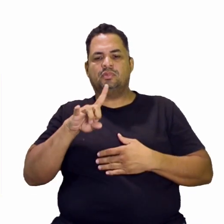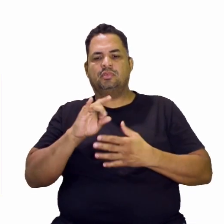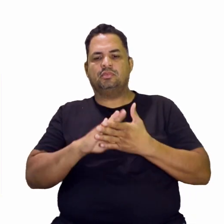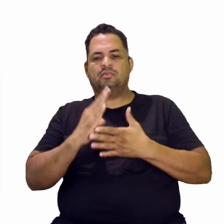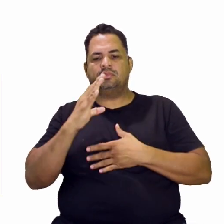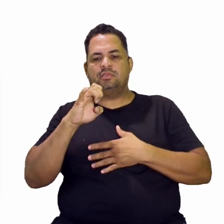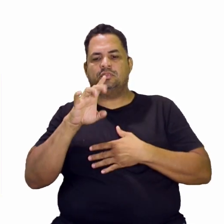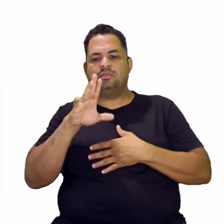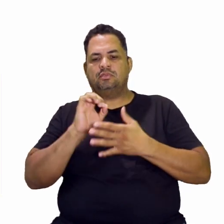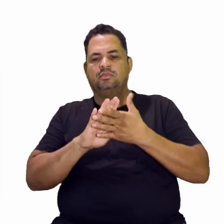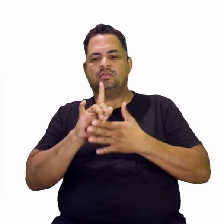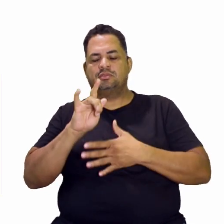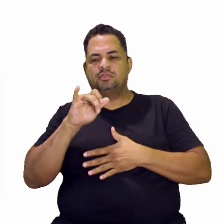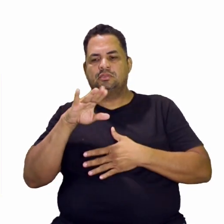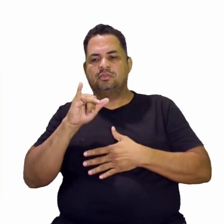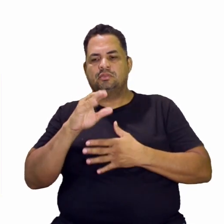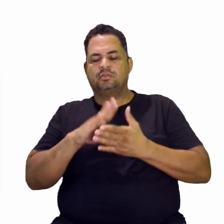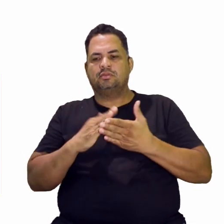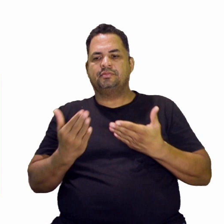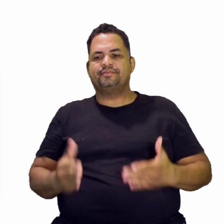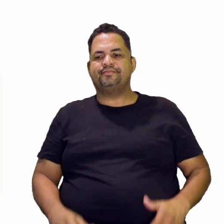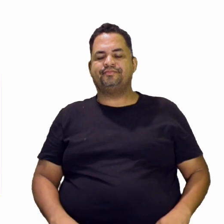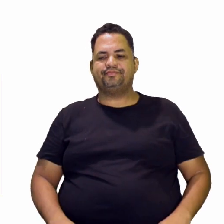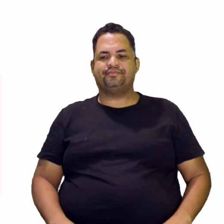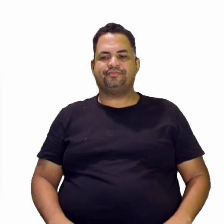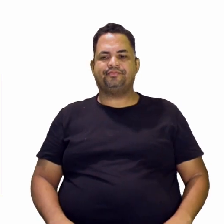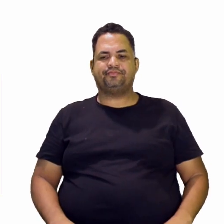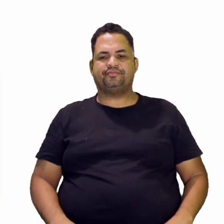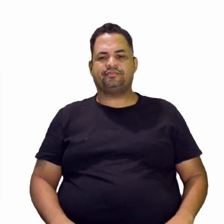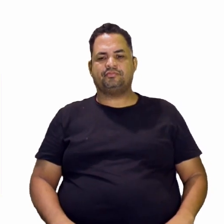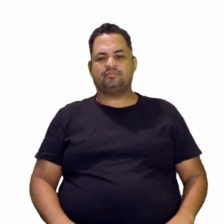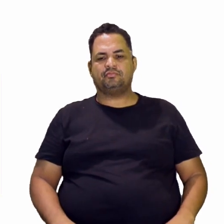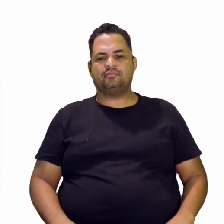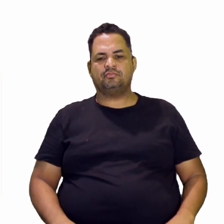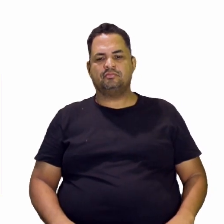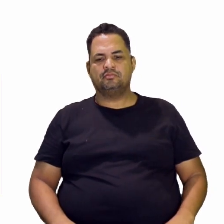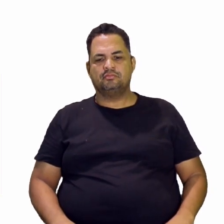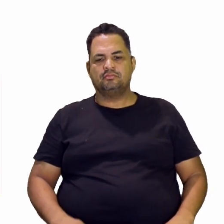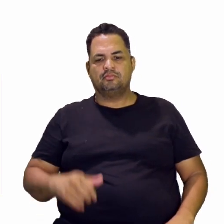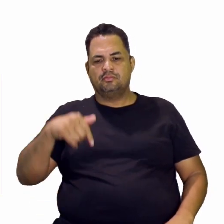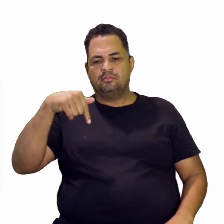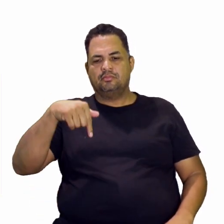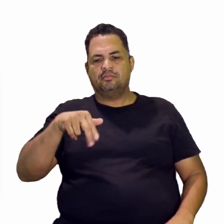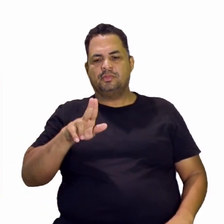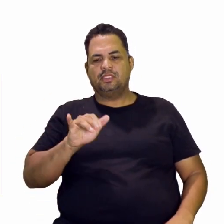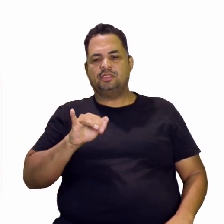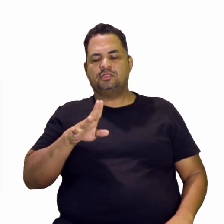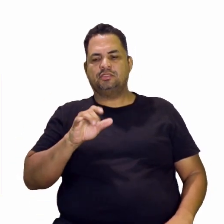amido, celulose, glicogênio e a quitina,